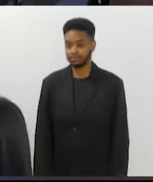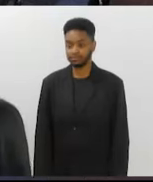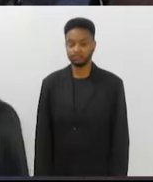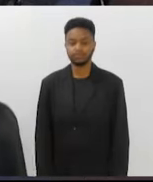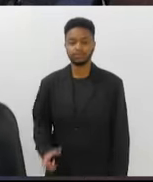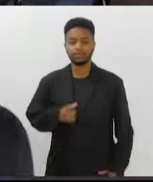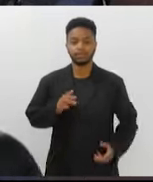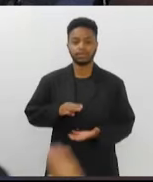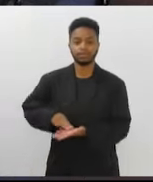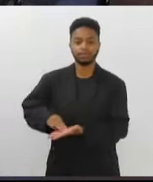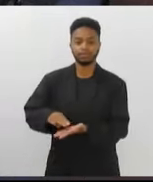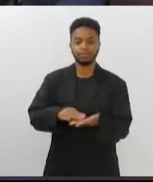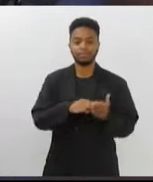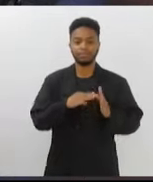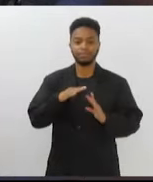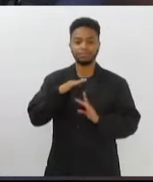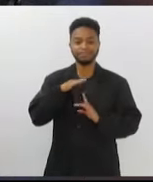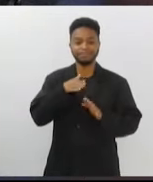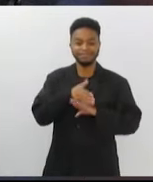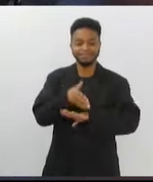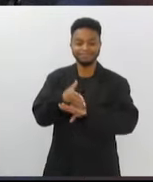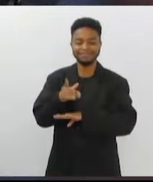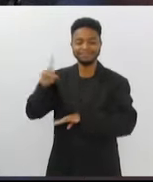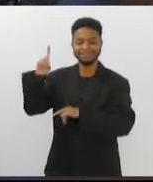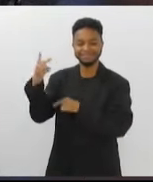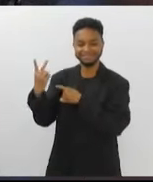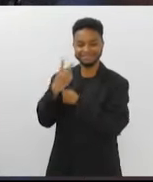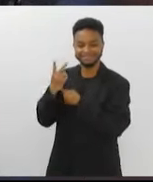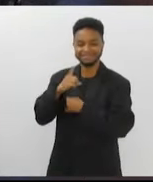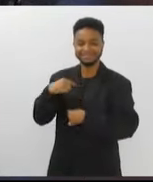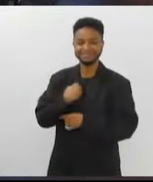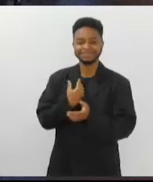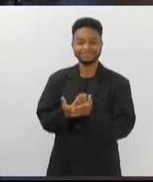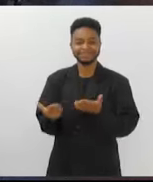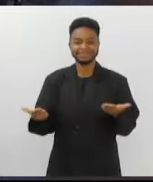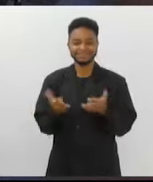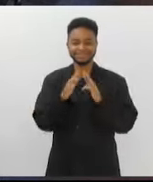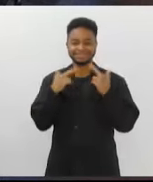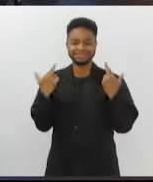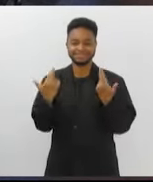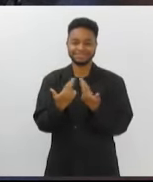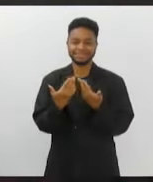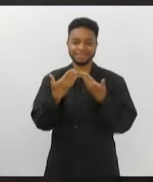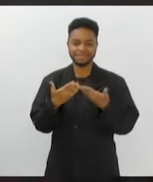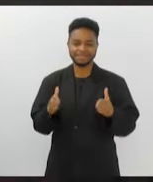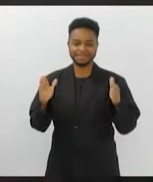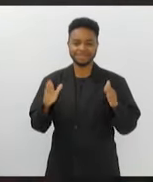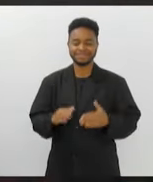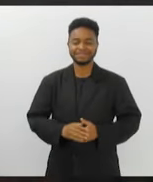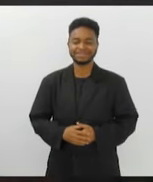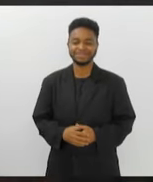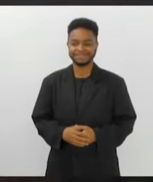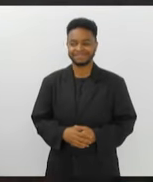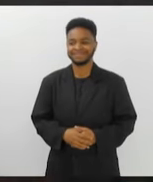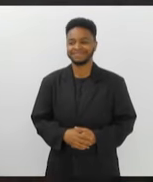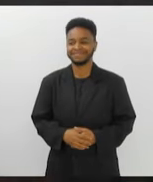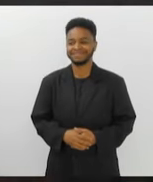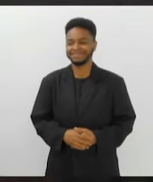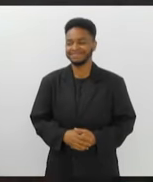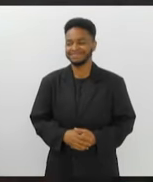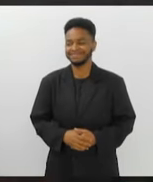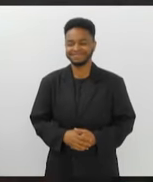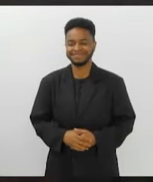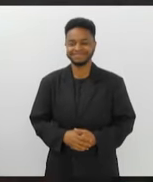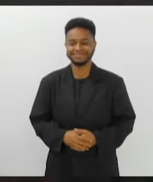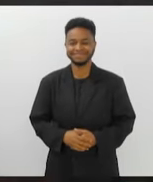Havendo um número legal e sobre a proteção de Deus, iniciamos nossos trabalhos. Está aberta a sessão.